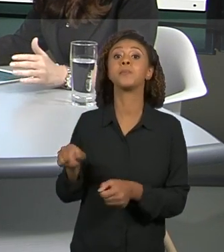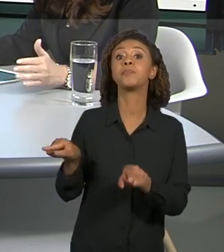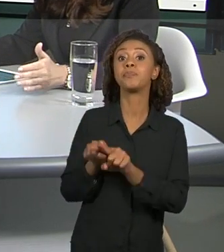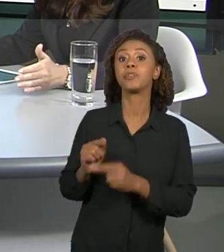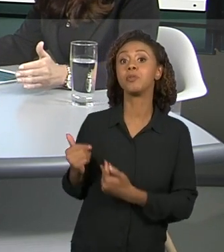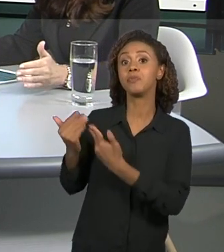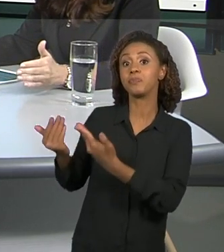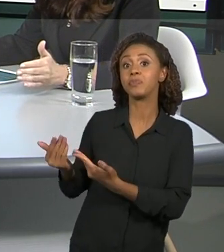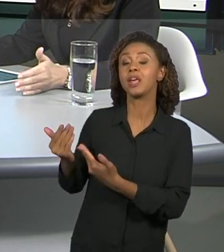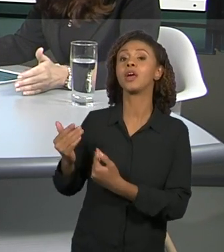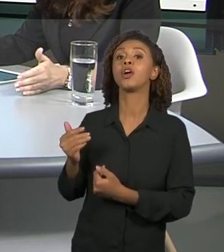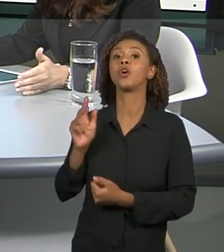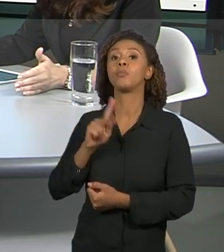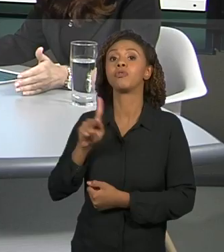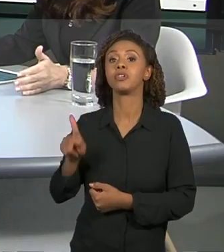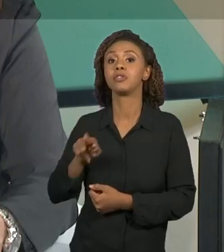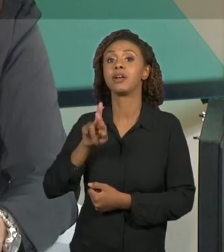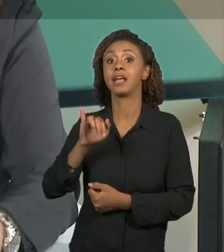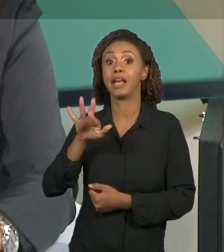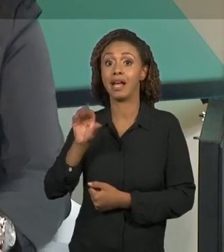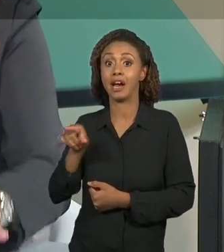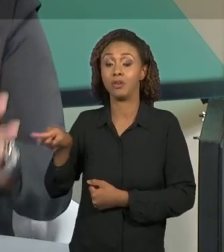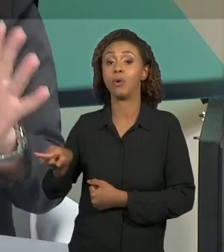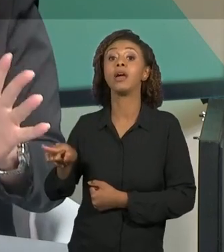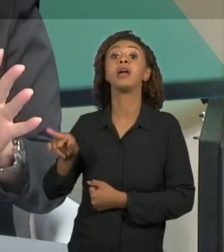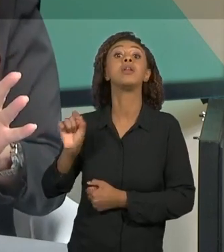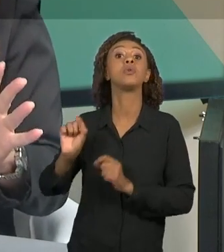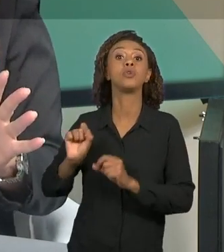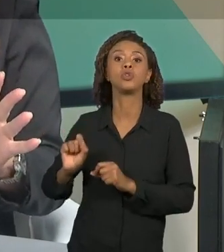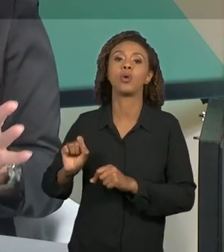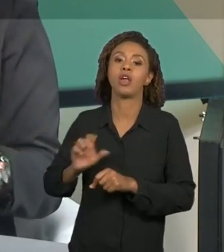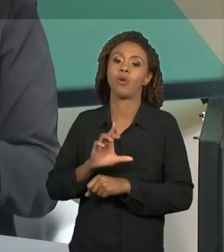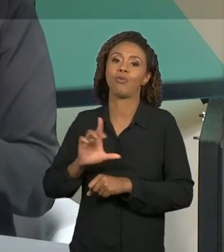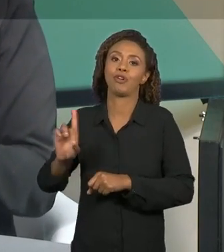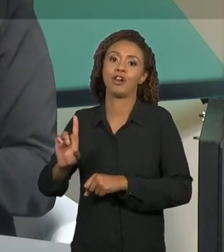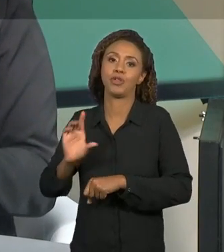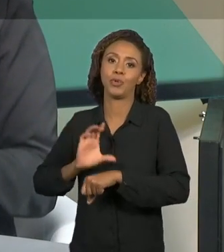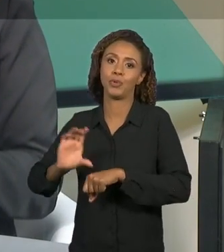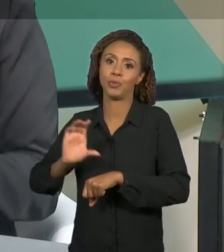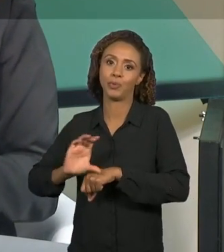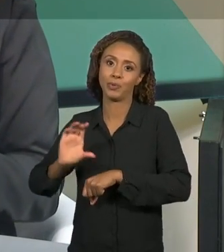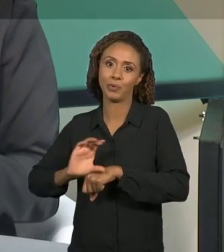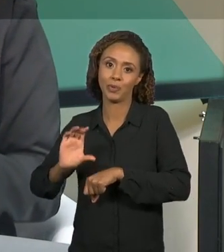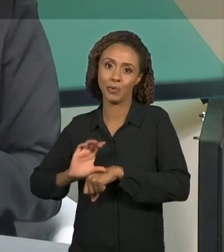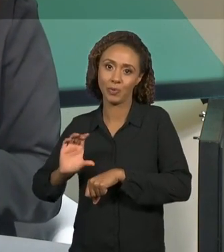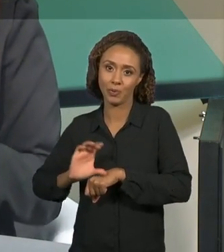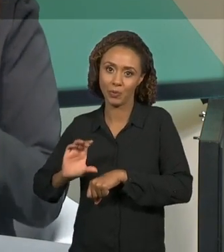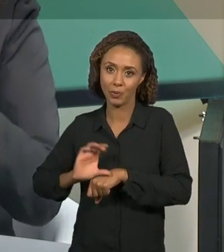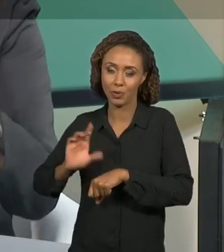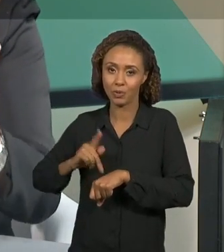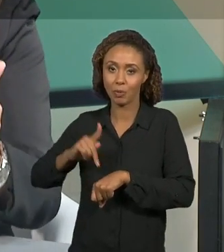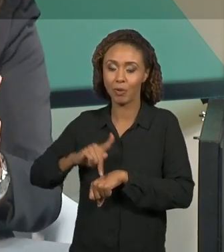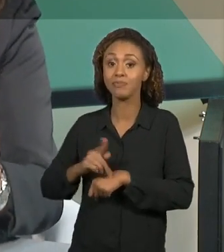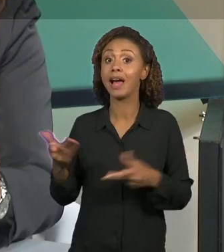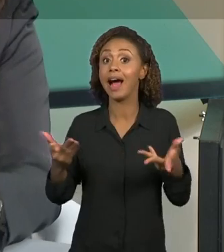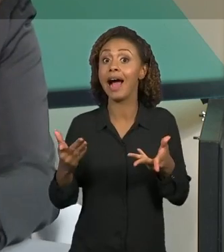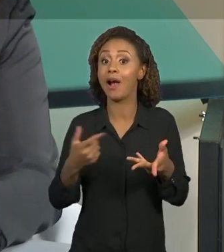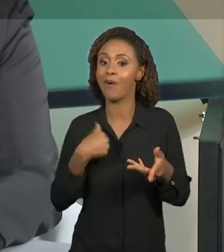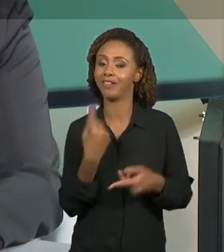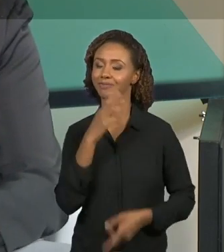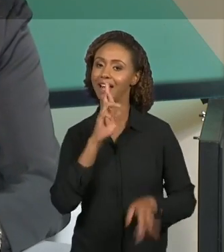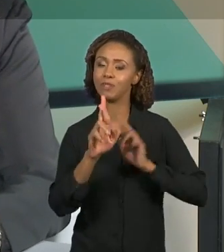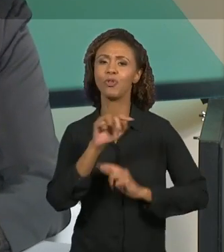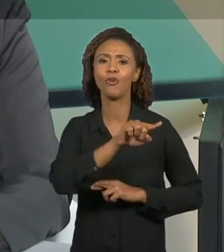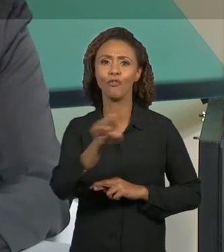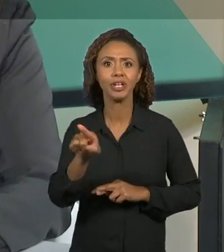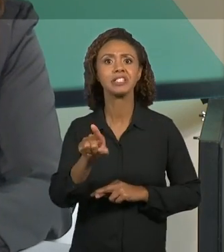ricardo que o coordenador do nosso curso de graduação tá então agora é o momento a gente responder a gente falar com vocês